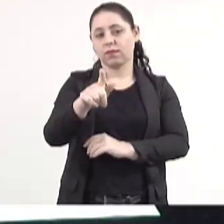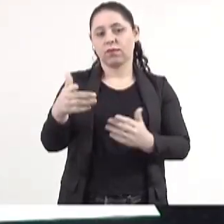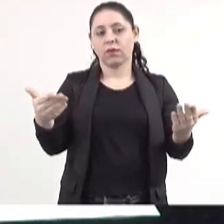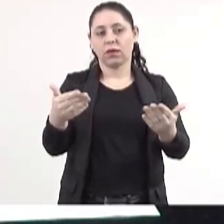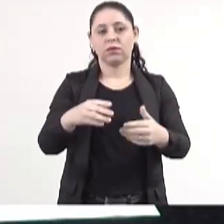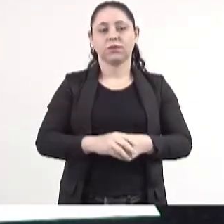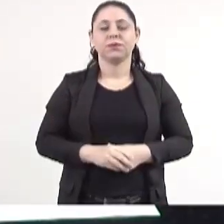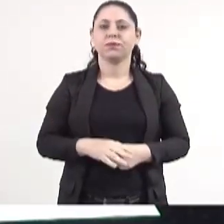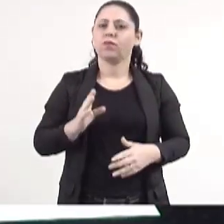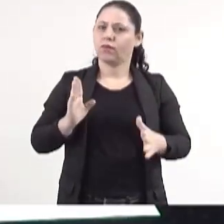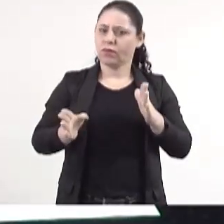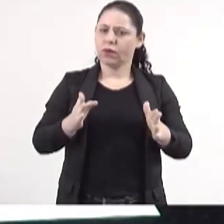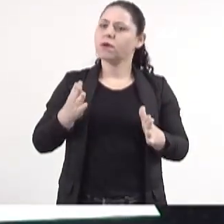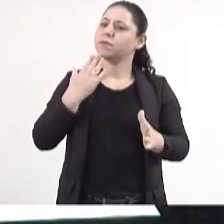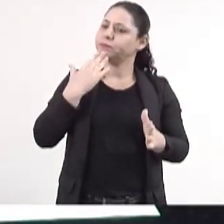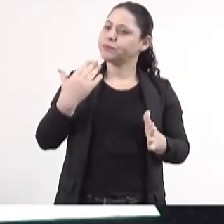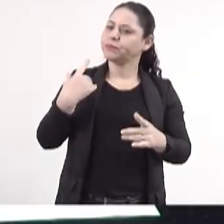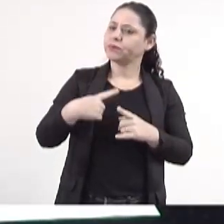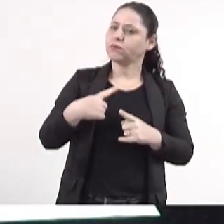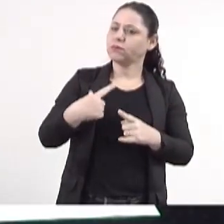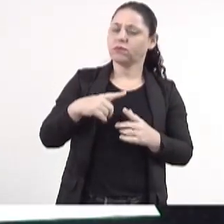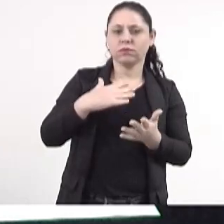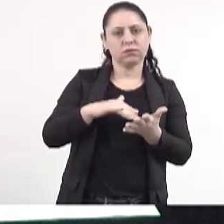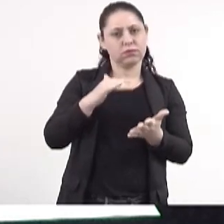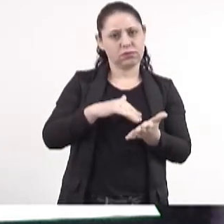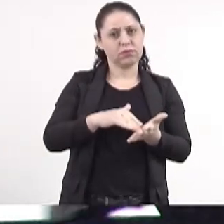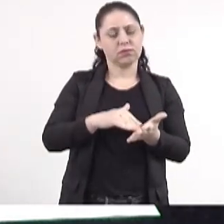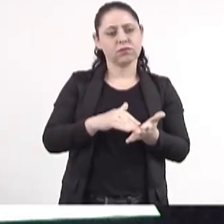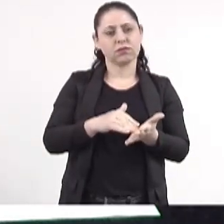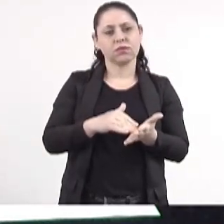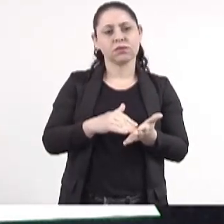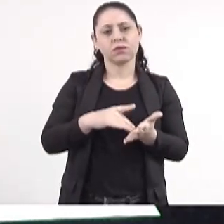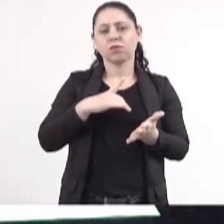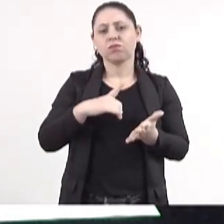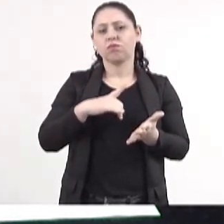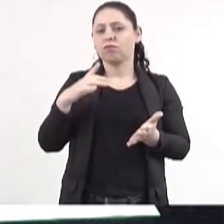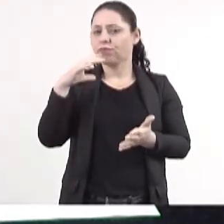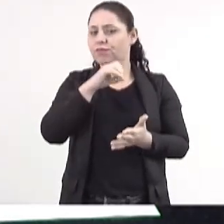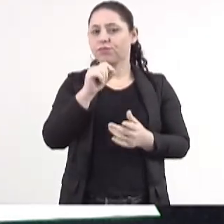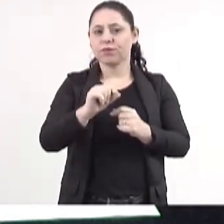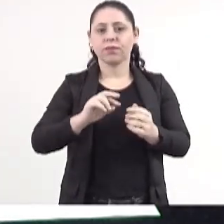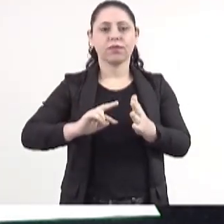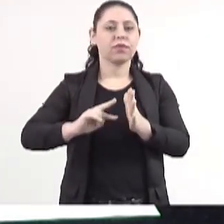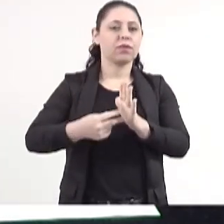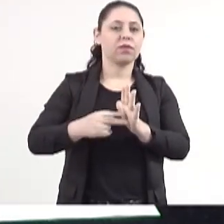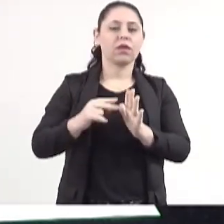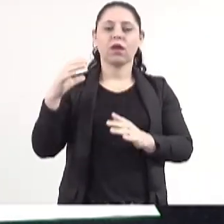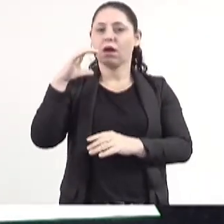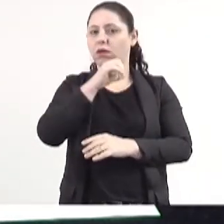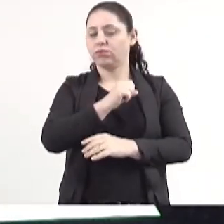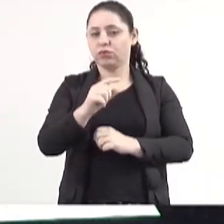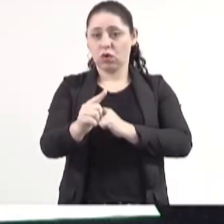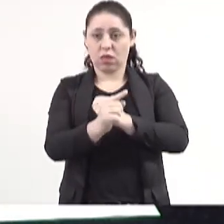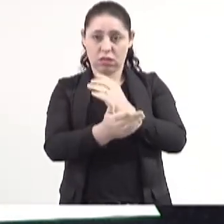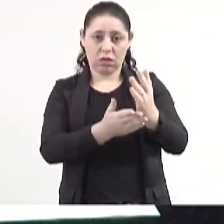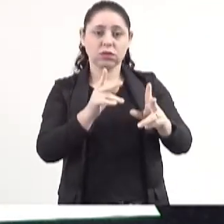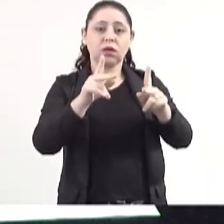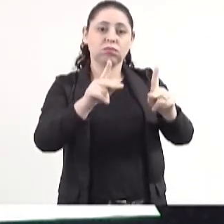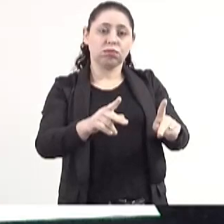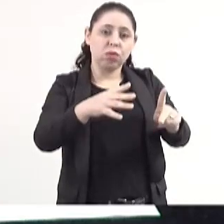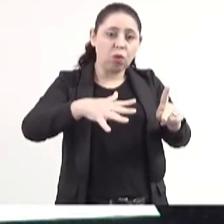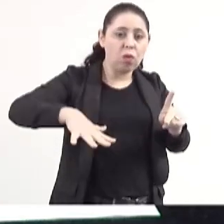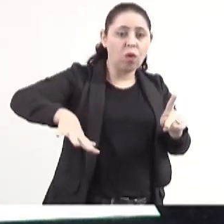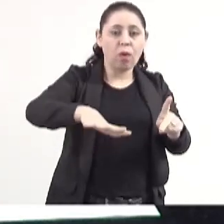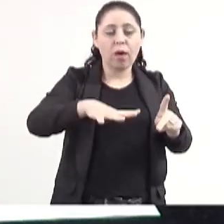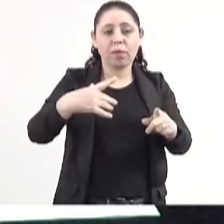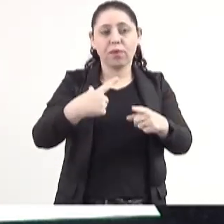Este mandato recebeu a reivindicação para que a Secretaria tome providências no sentido de agilizar o atendimento da